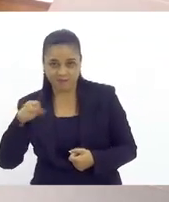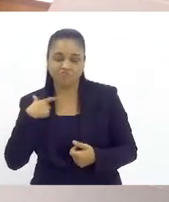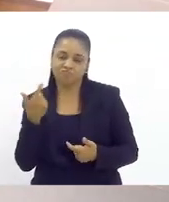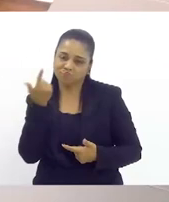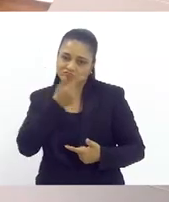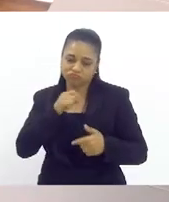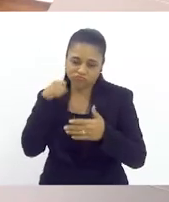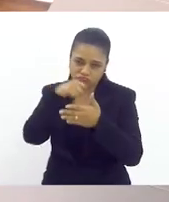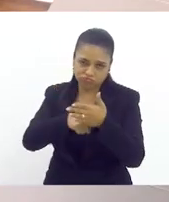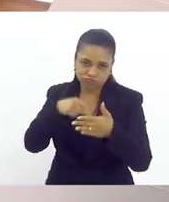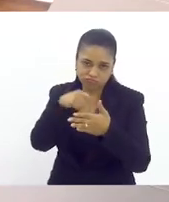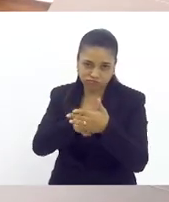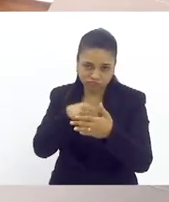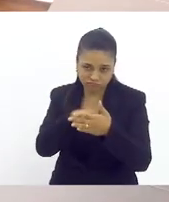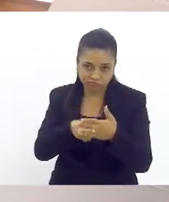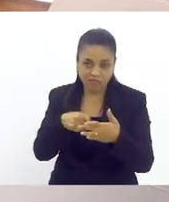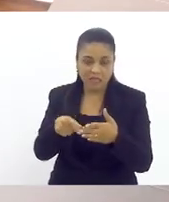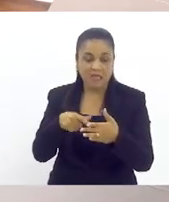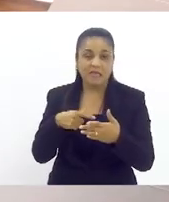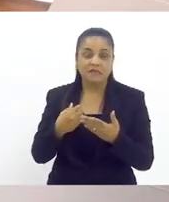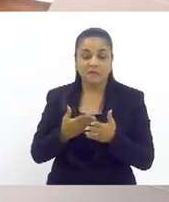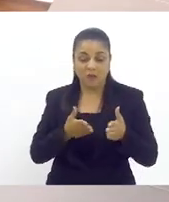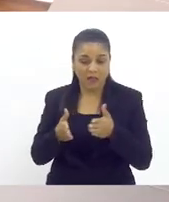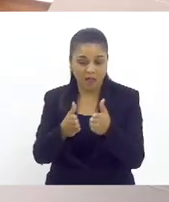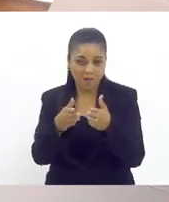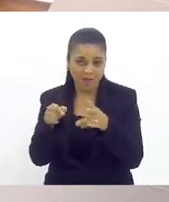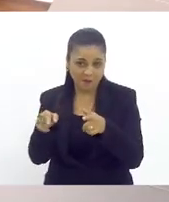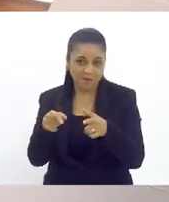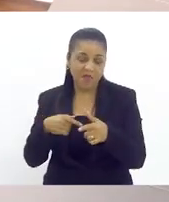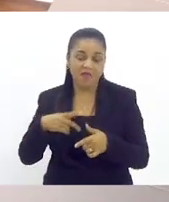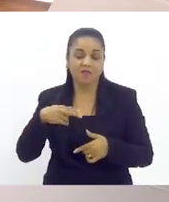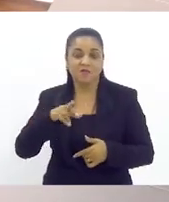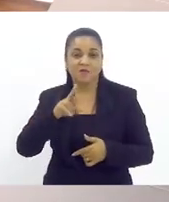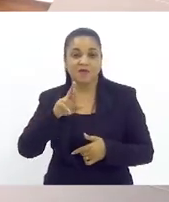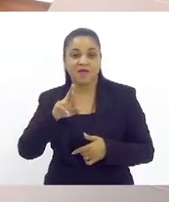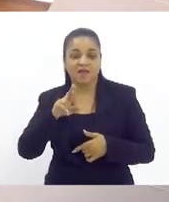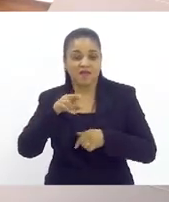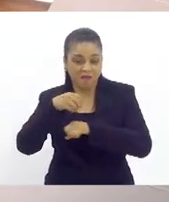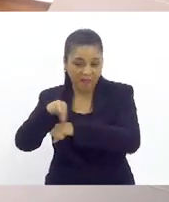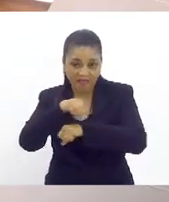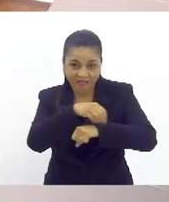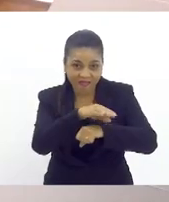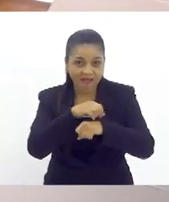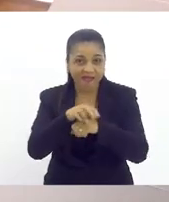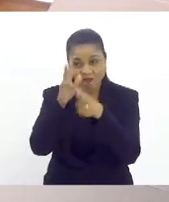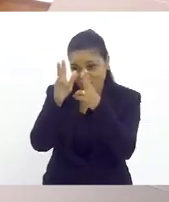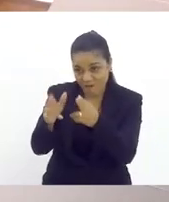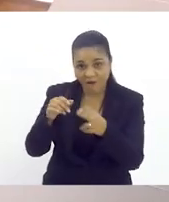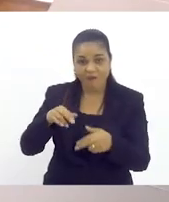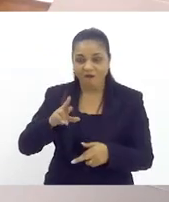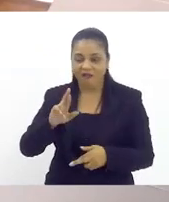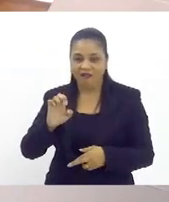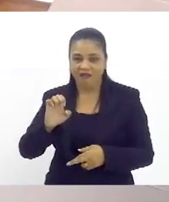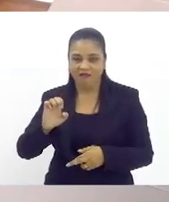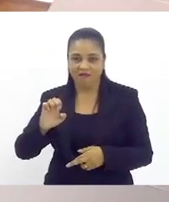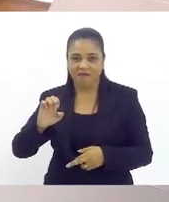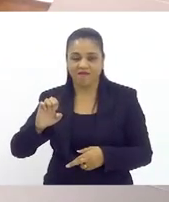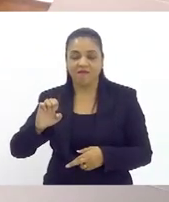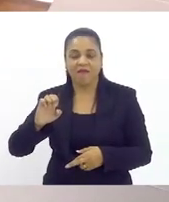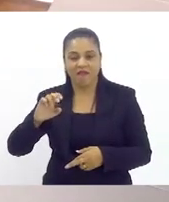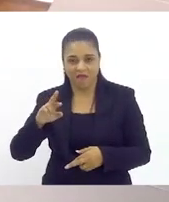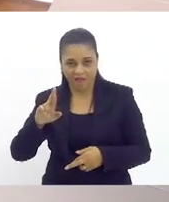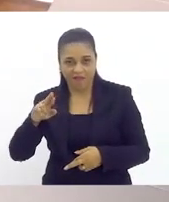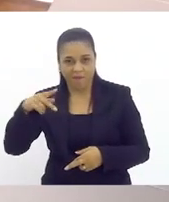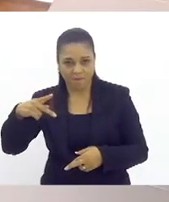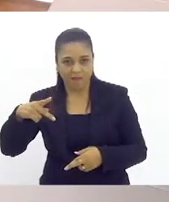replantar tem que dar o Caminho das Pedras para outros que tem rppn conseguirem um sucesso que você tá conseguindo lá em